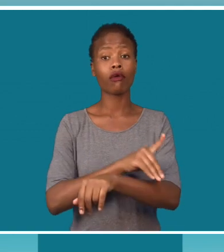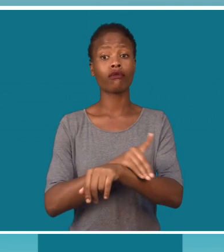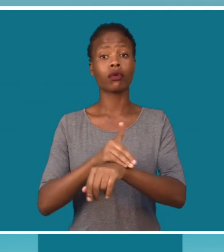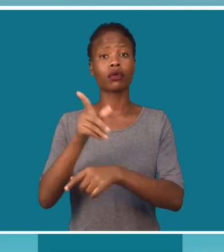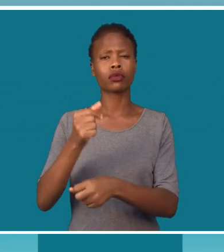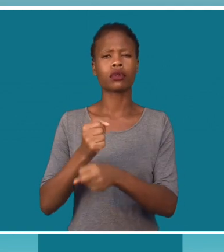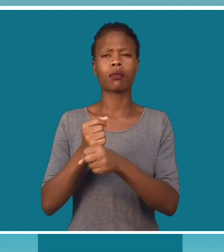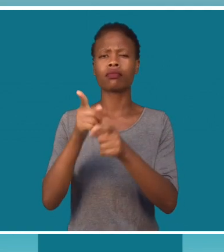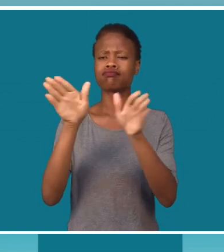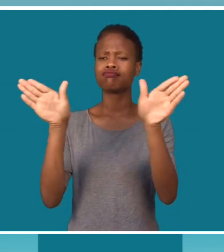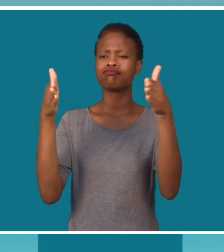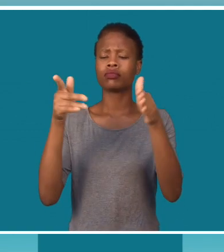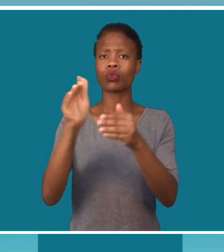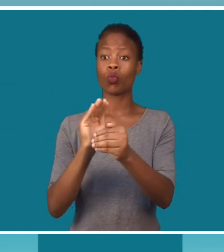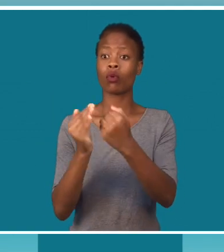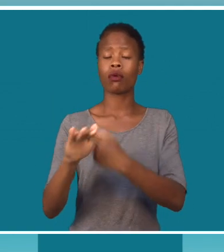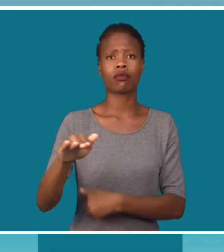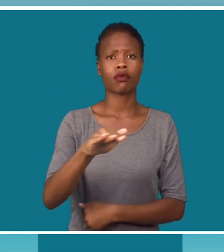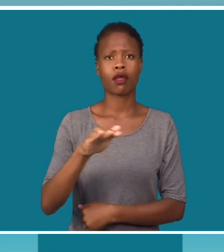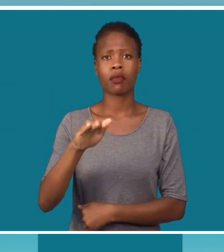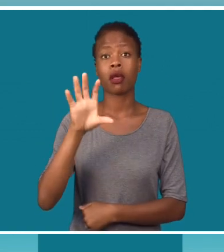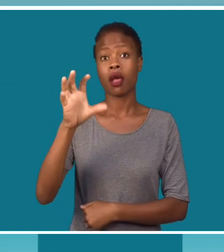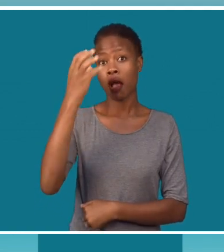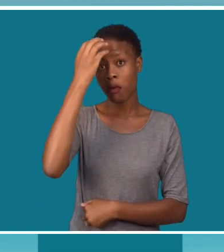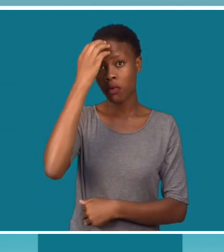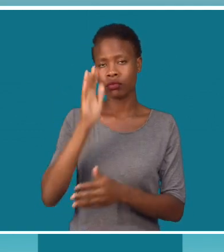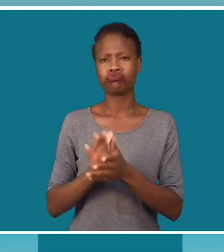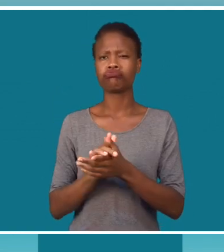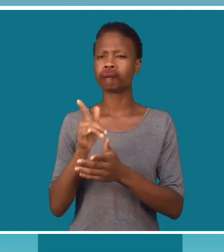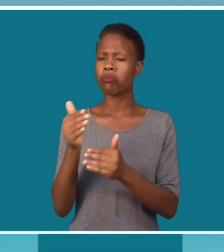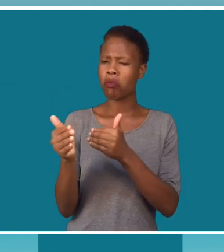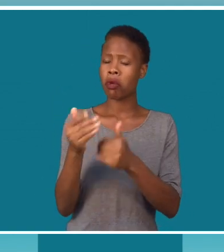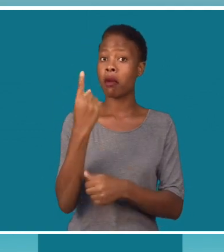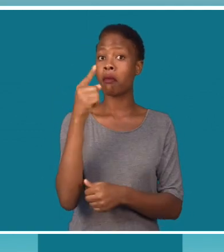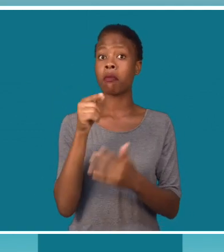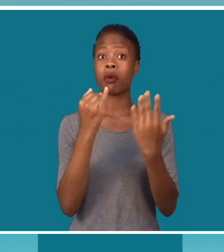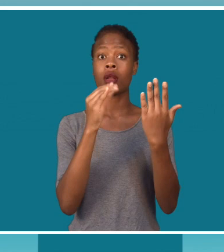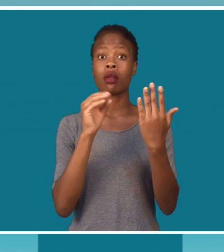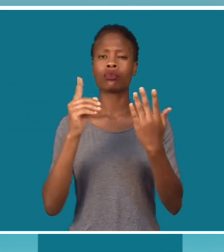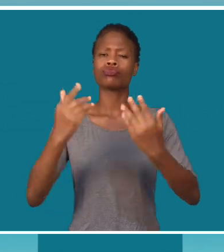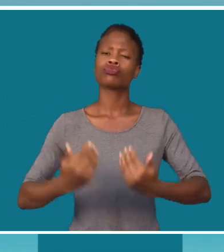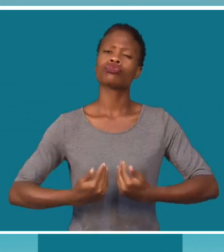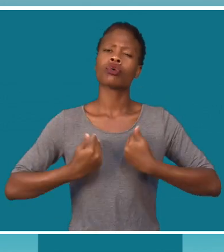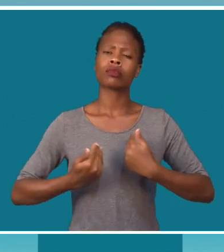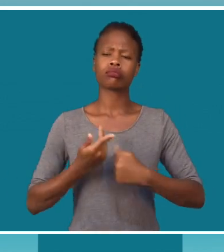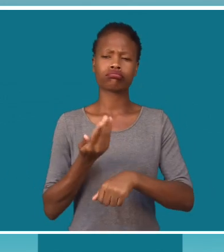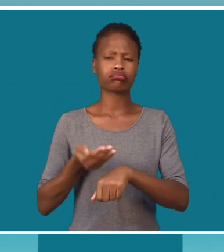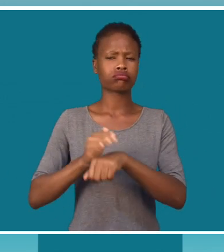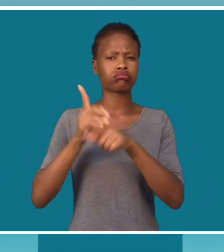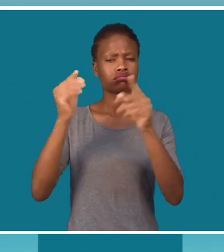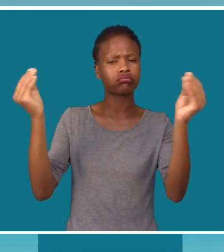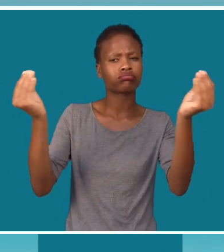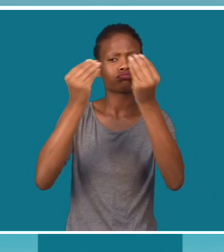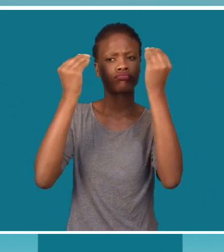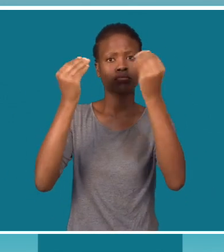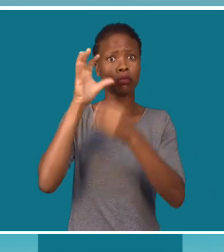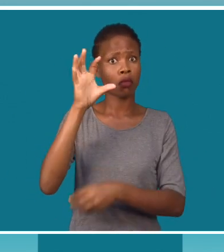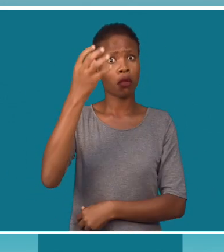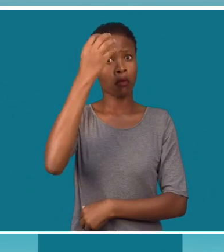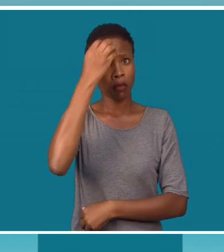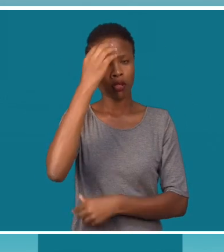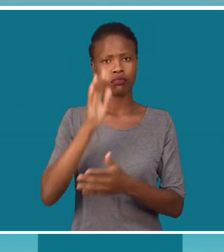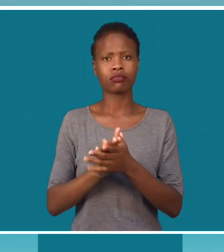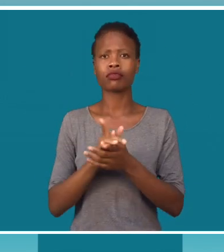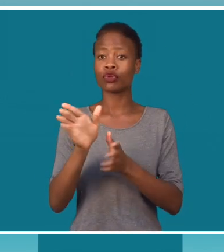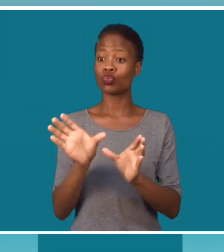A Direção de Trabalho, Emprego e Segurança Social na província de Maputo prevê formar perto de 16 mil jovens